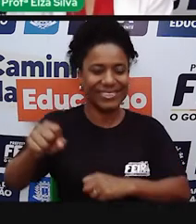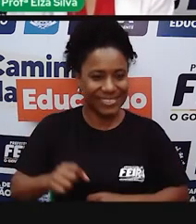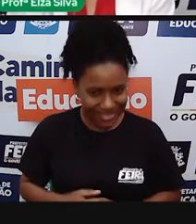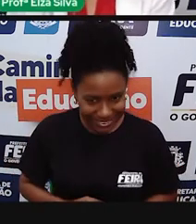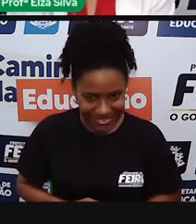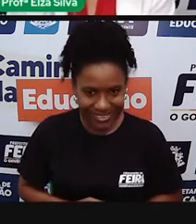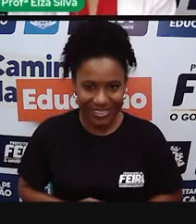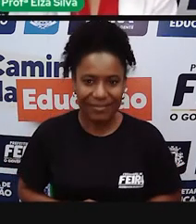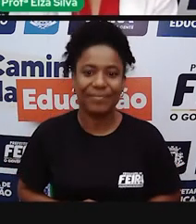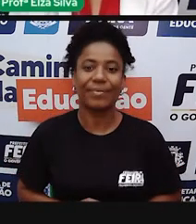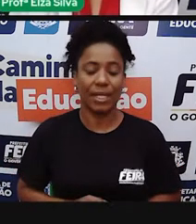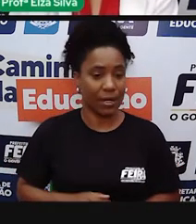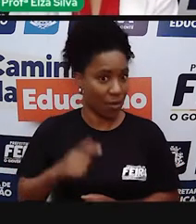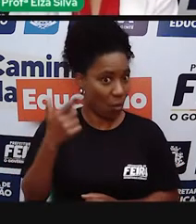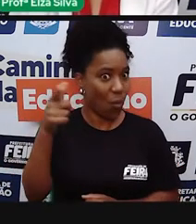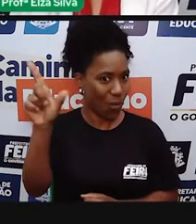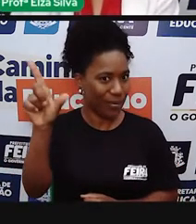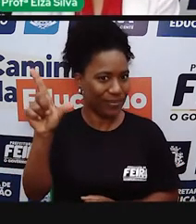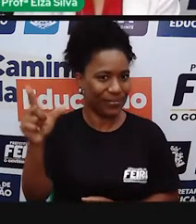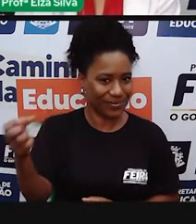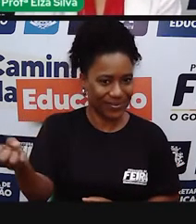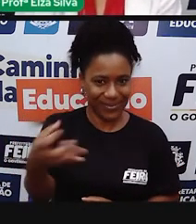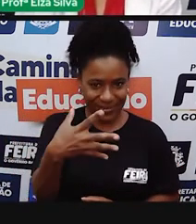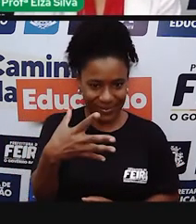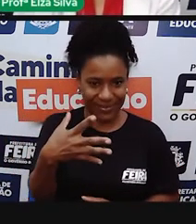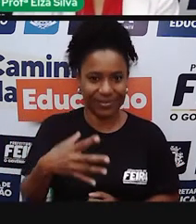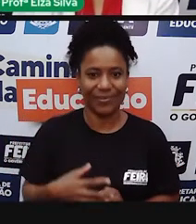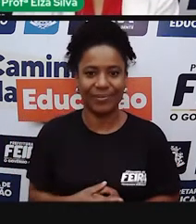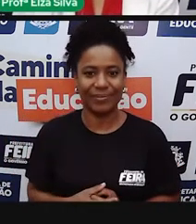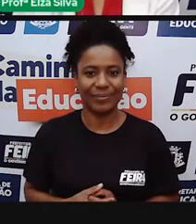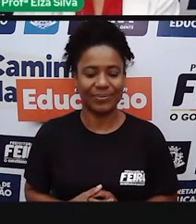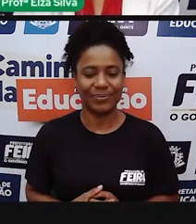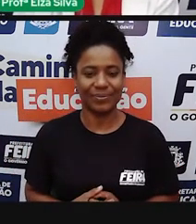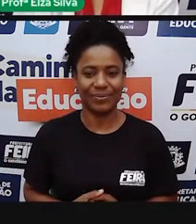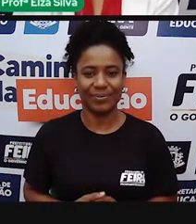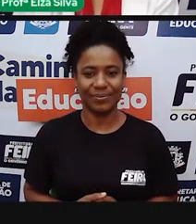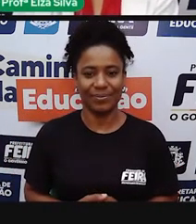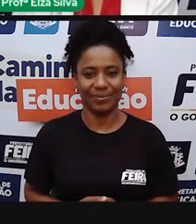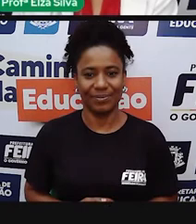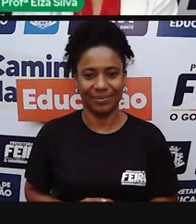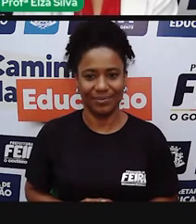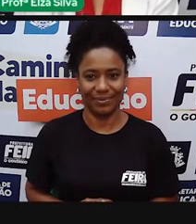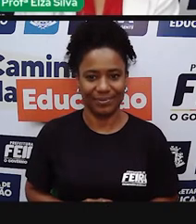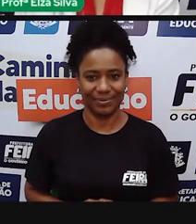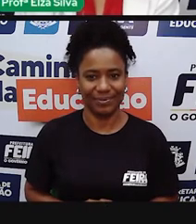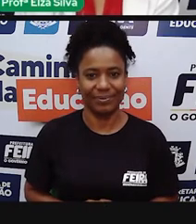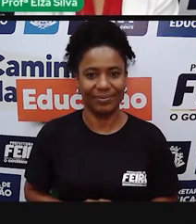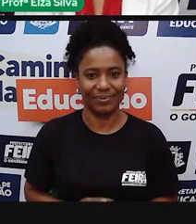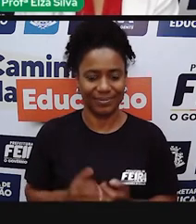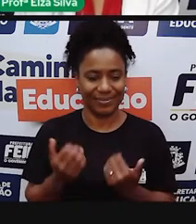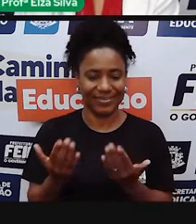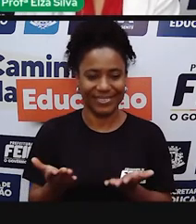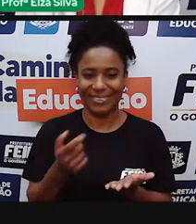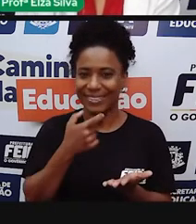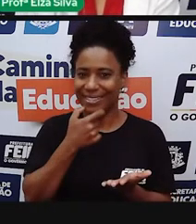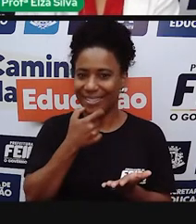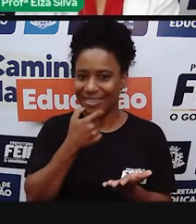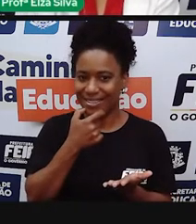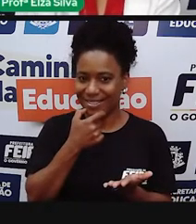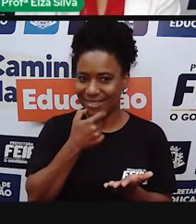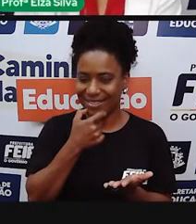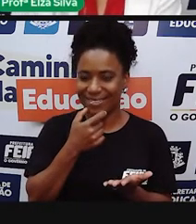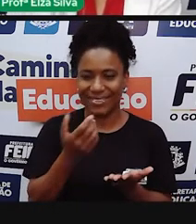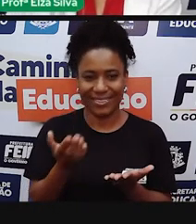Mais curiosidades para vocês. The five Olympic rings represent the union of the five continents of the